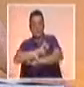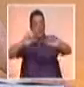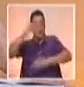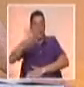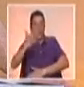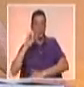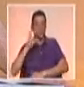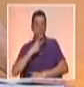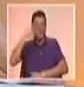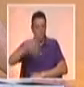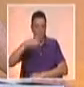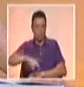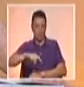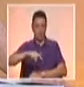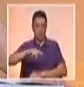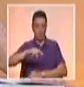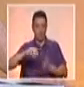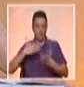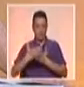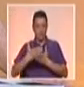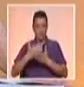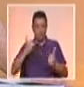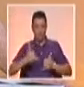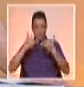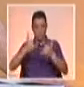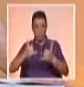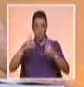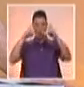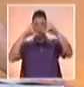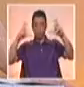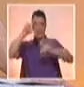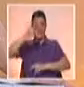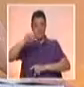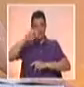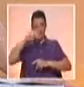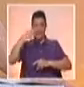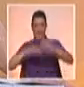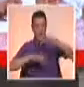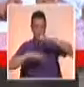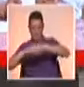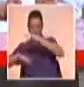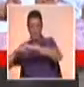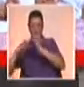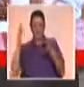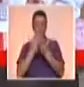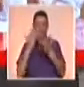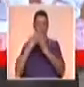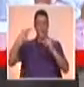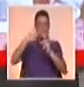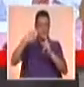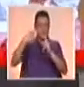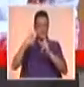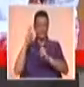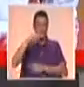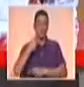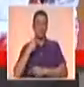ensino superior? Exatamente. E vamos acabar com os secundários felizmente também, depois, não é? Porque os secundários também, os miúdos estão muito limitados, mesmo nas escolas de referência, a irem para os